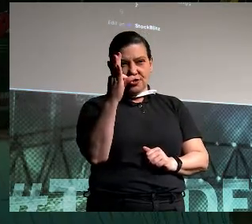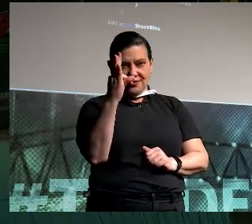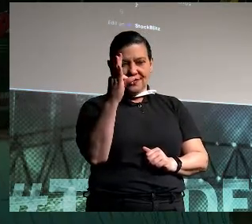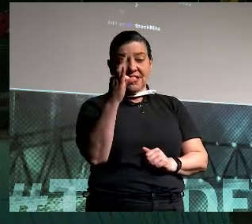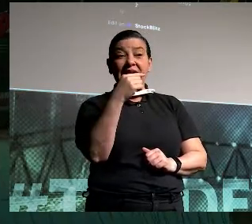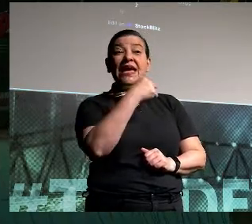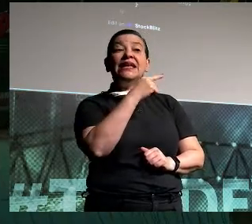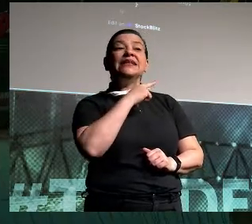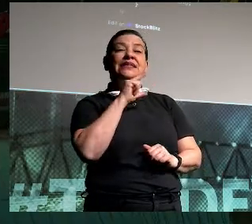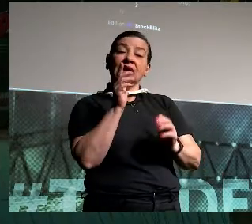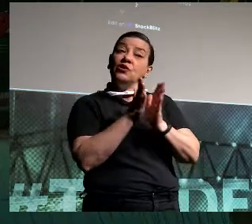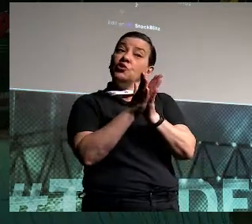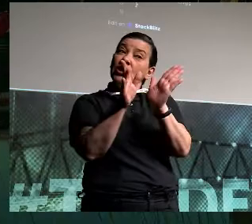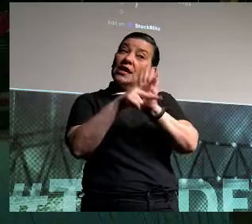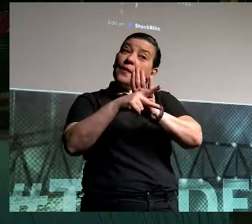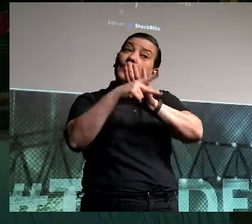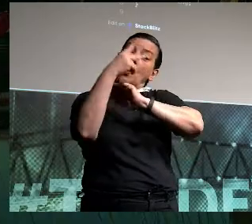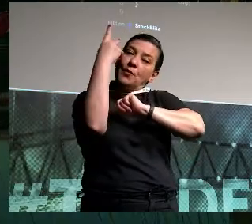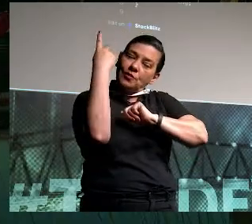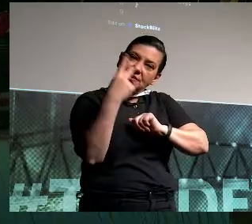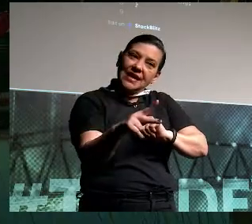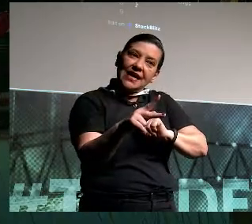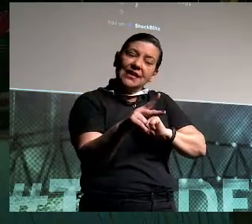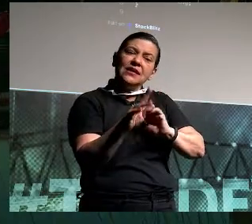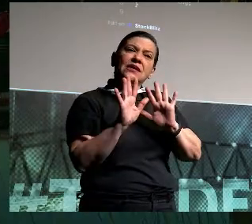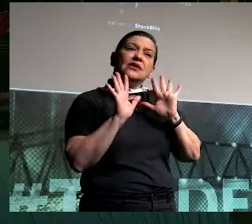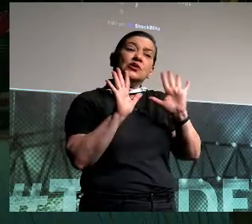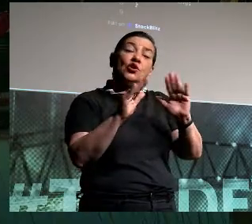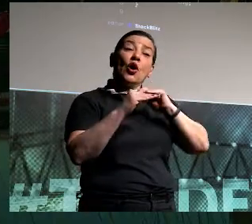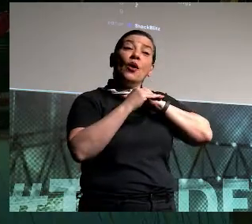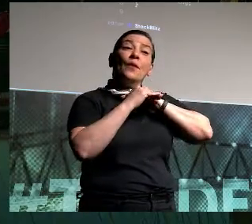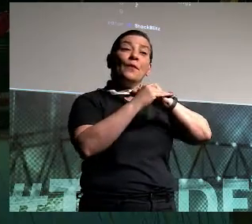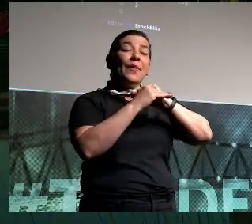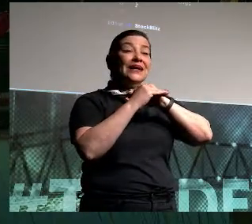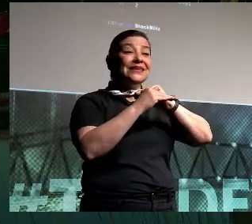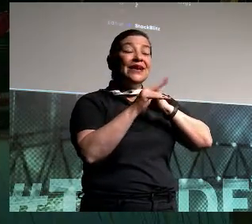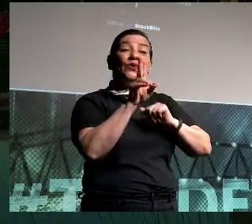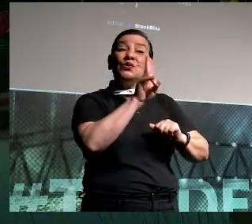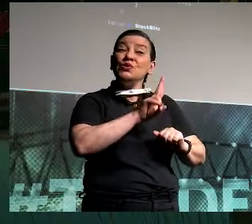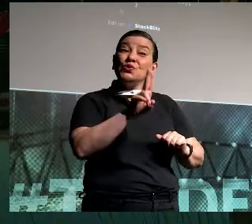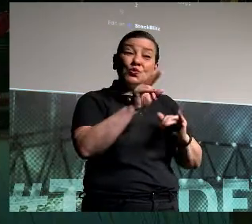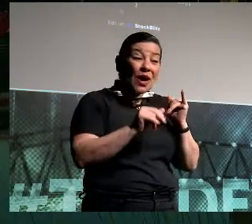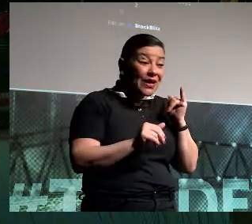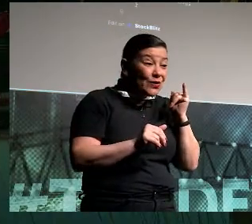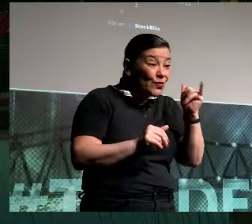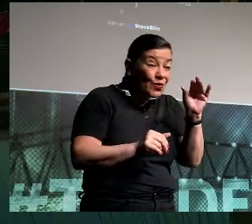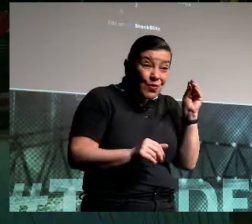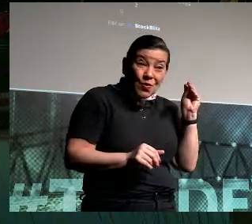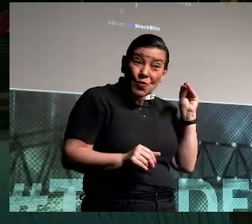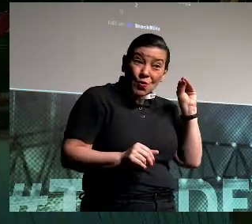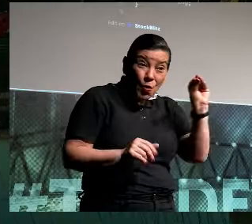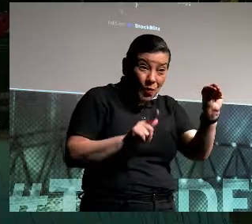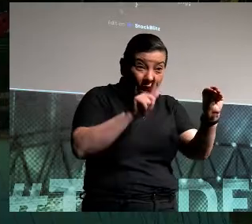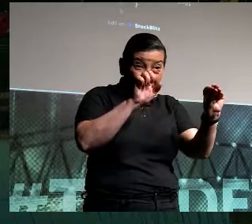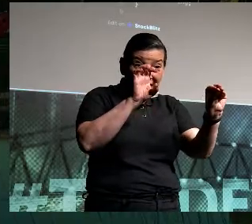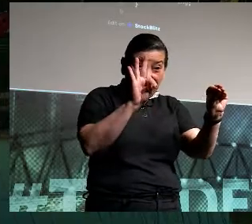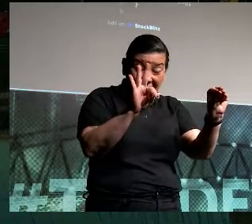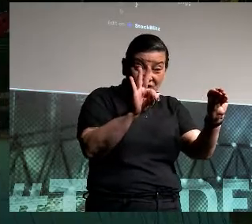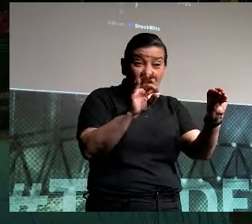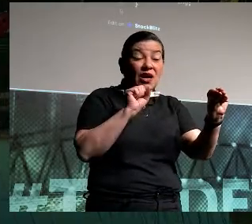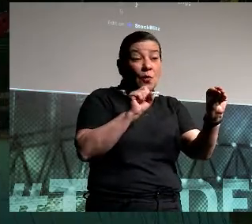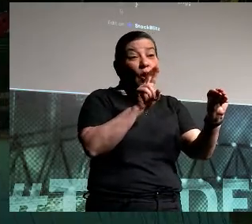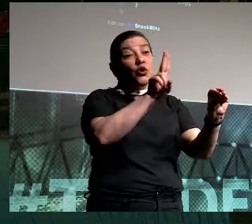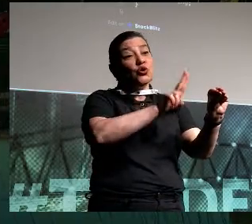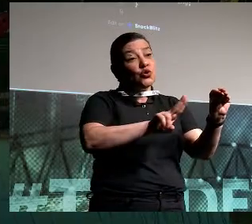o generics dele, que é o getData. Só que, por padrão, se o usuário não falar qual que é o tipo que vem no getData, eu vou usar o tipo